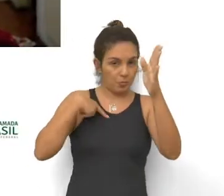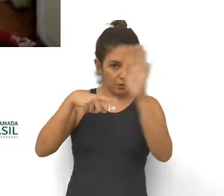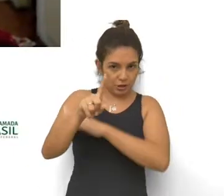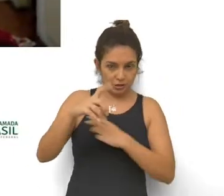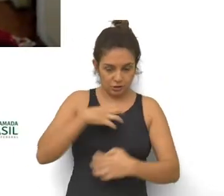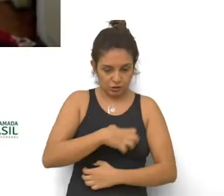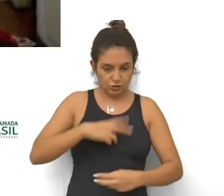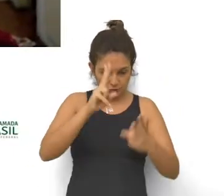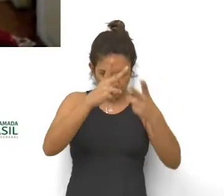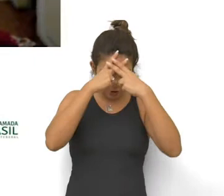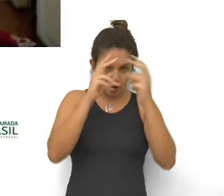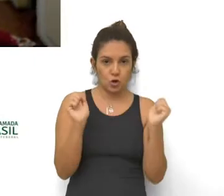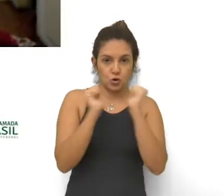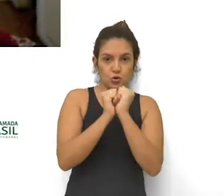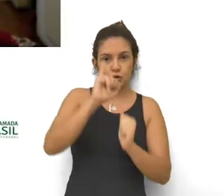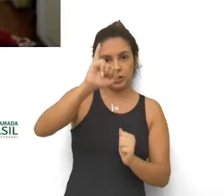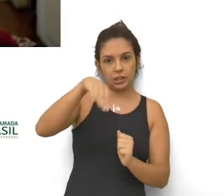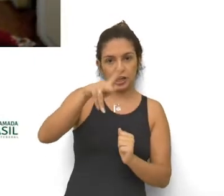A impotência, você está dizendo?